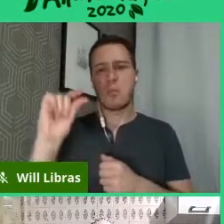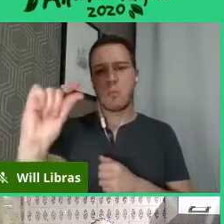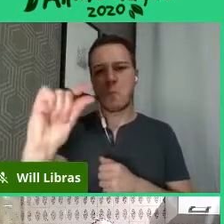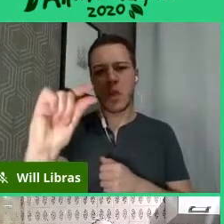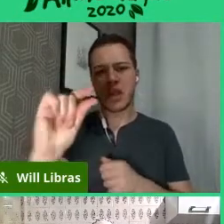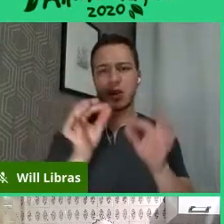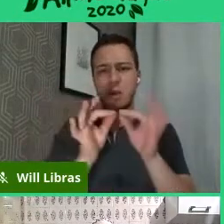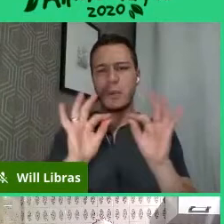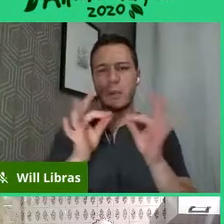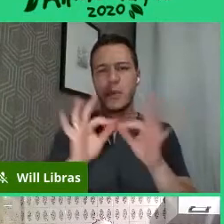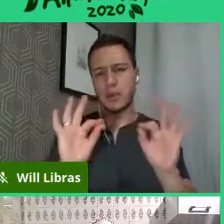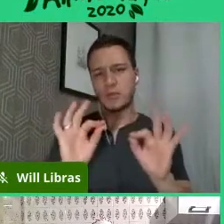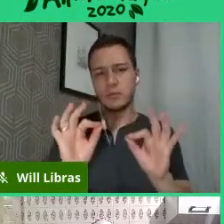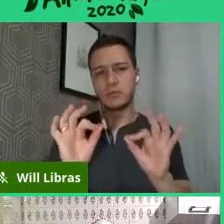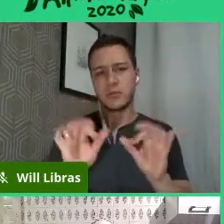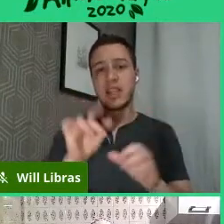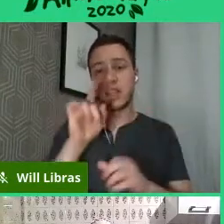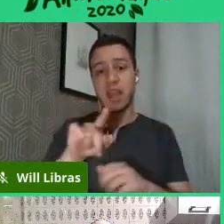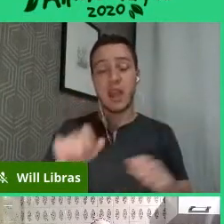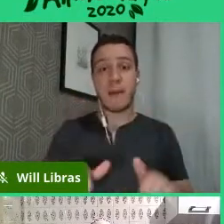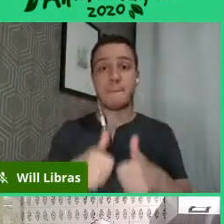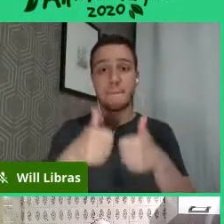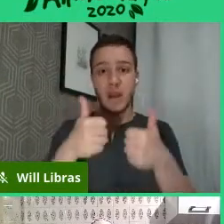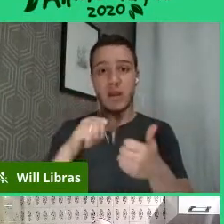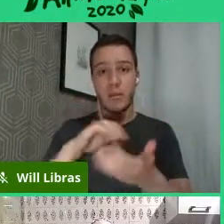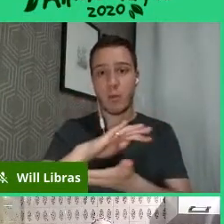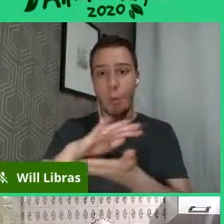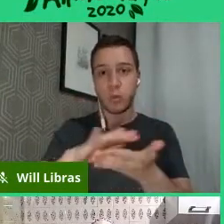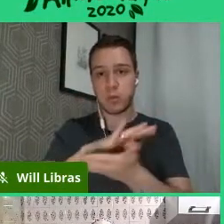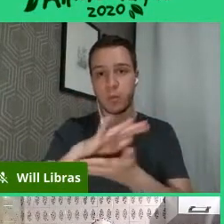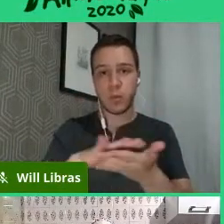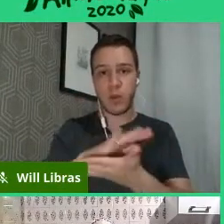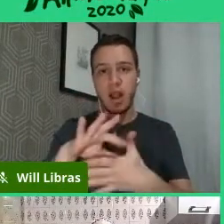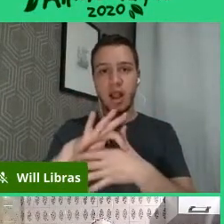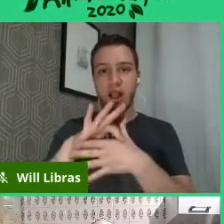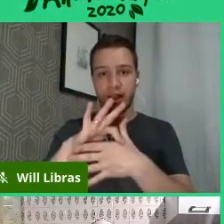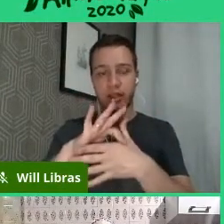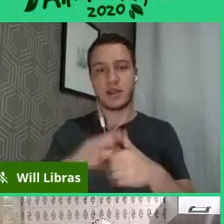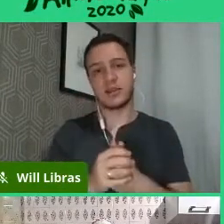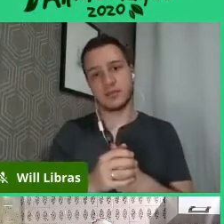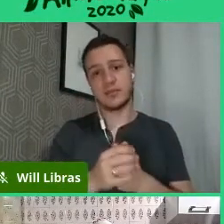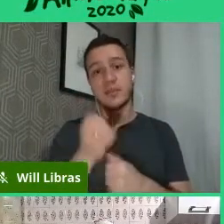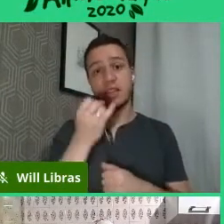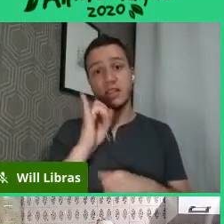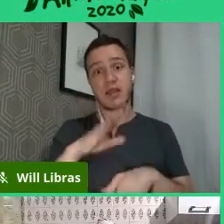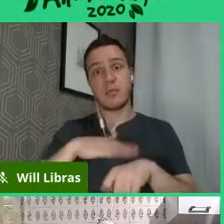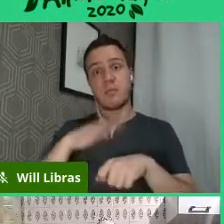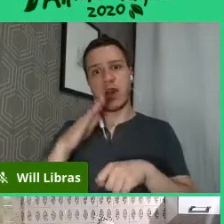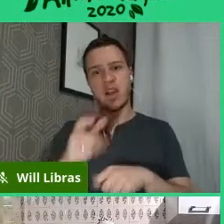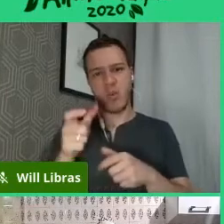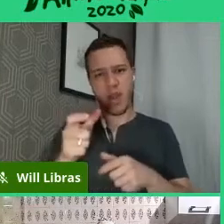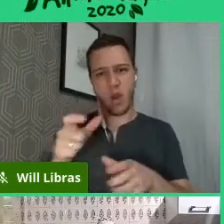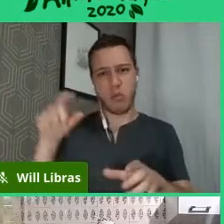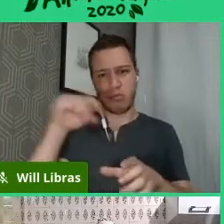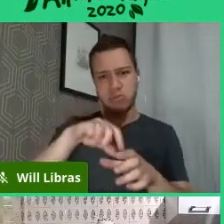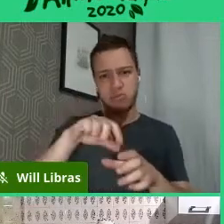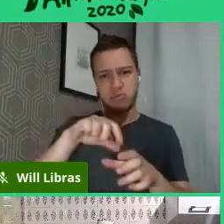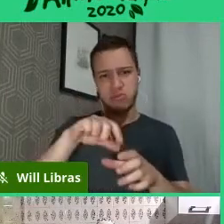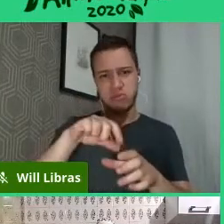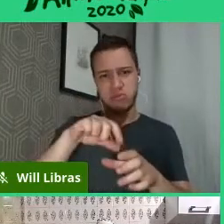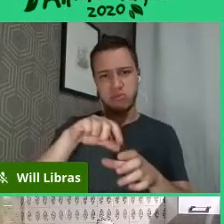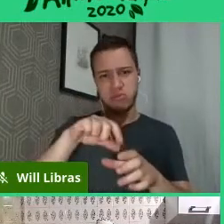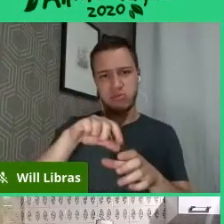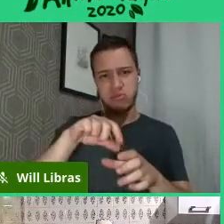tá? Para ficar melhor na almôndega. Às vezes, quando é flocos mais grossos, fica saindo da almôndega,